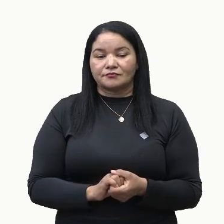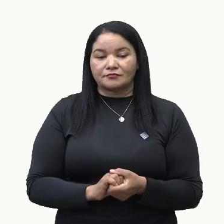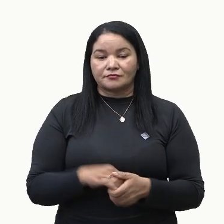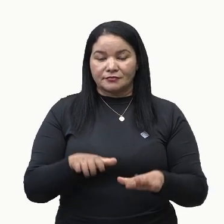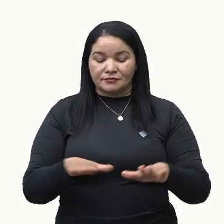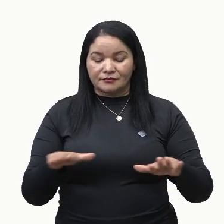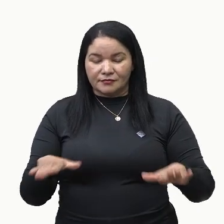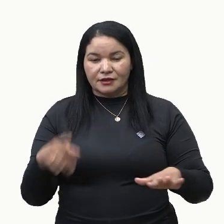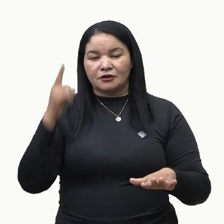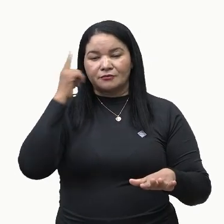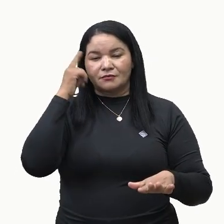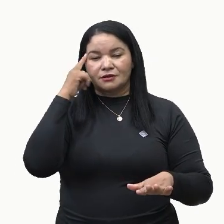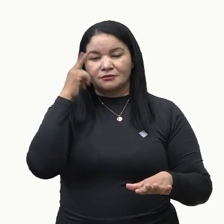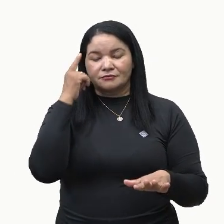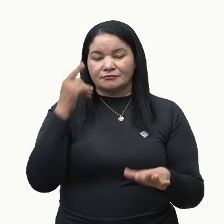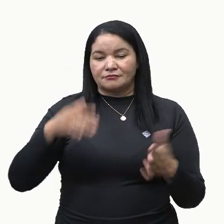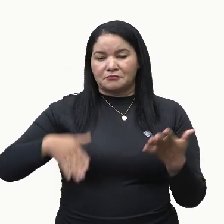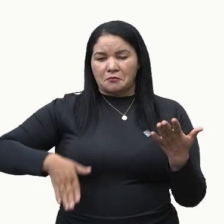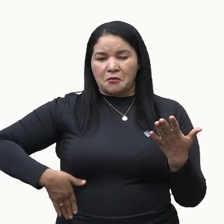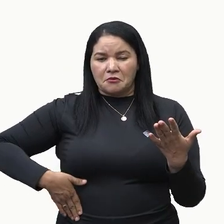ser bandido.